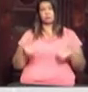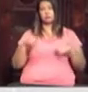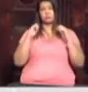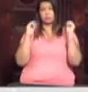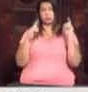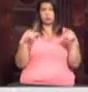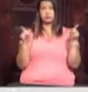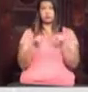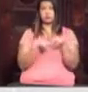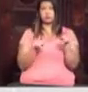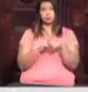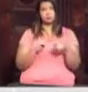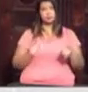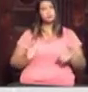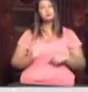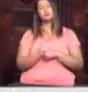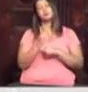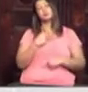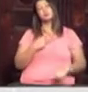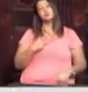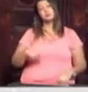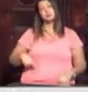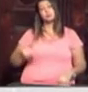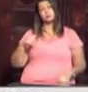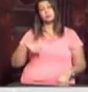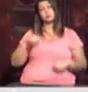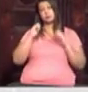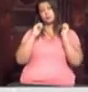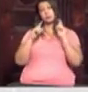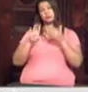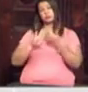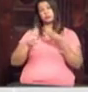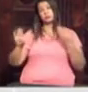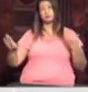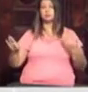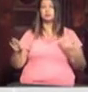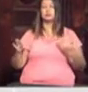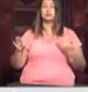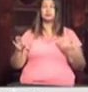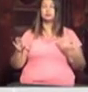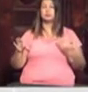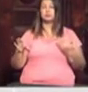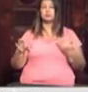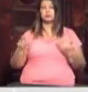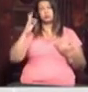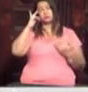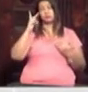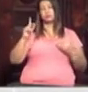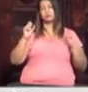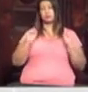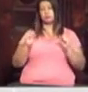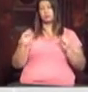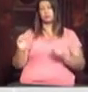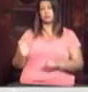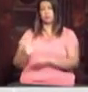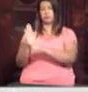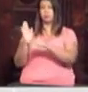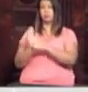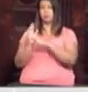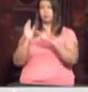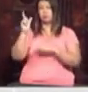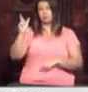defendemos que o presidente da Casa se afaste para que possa se defender como